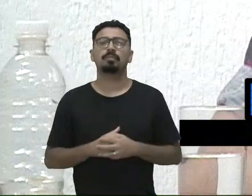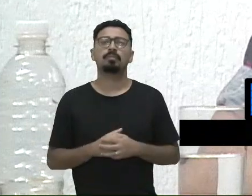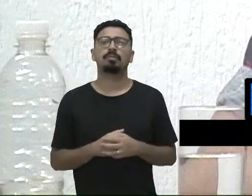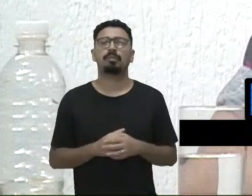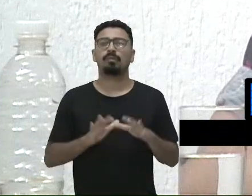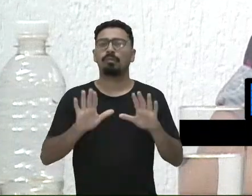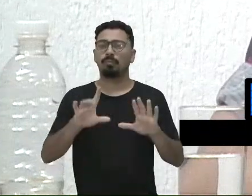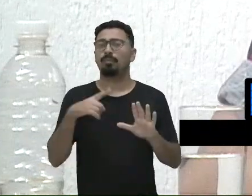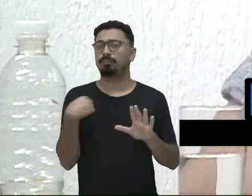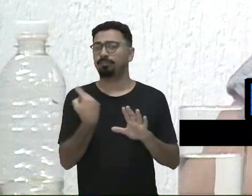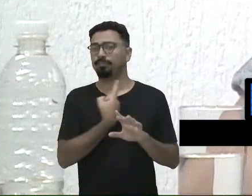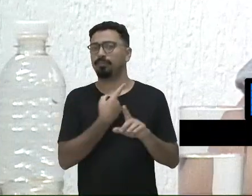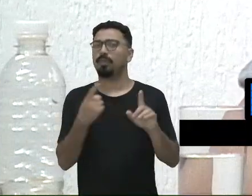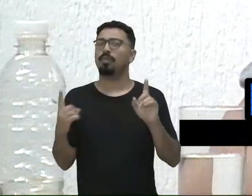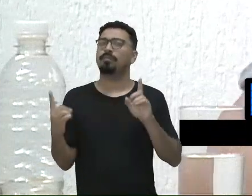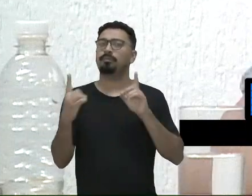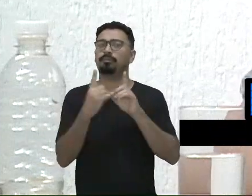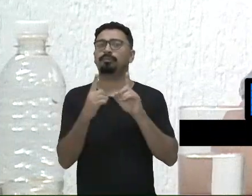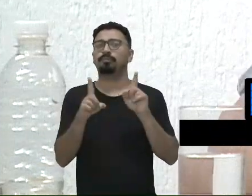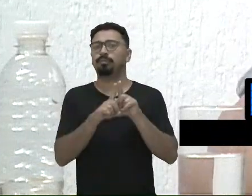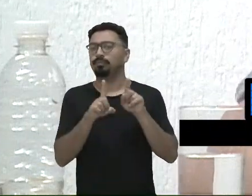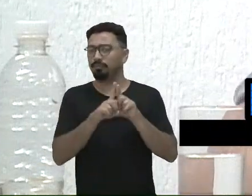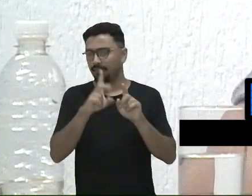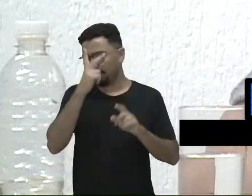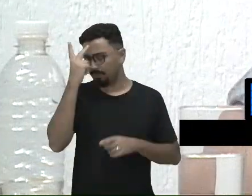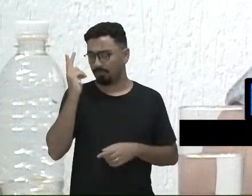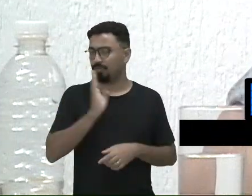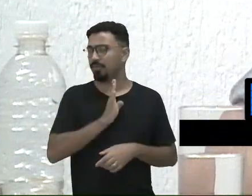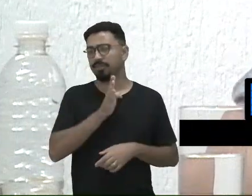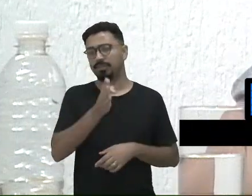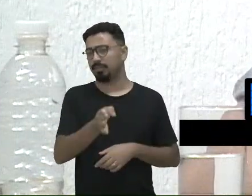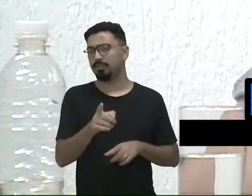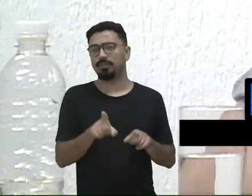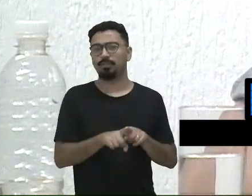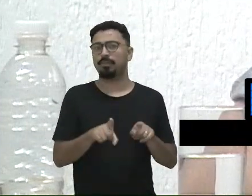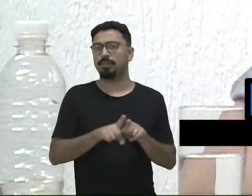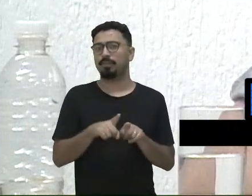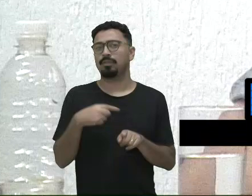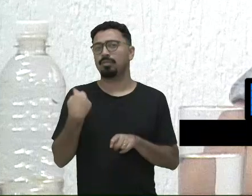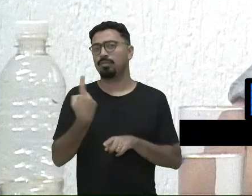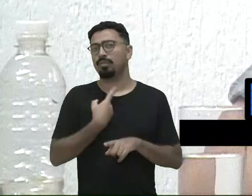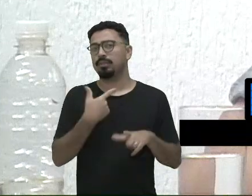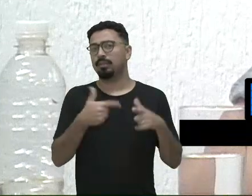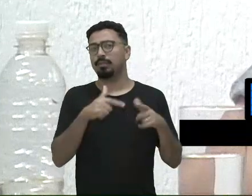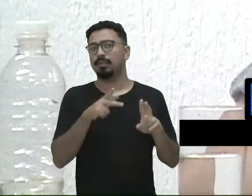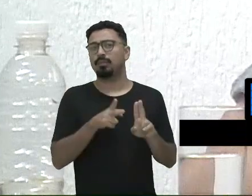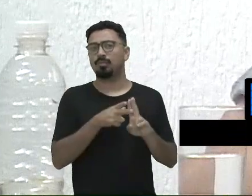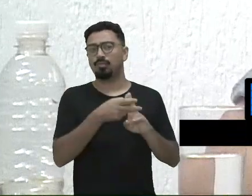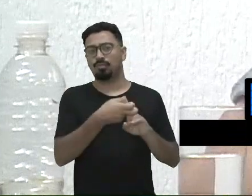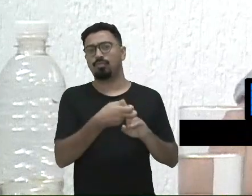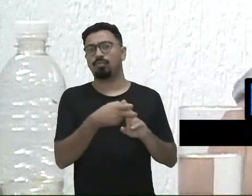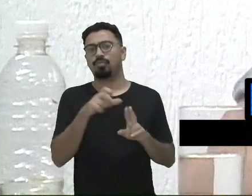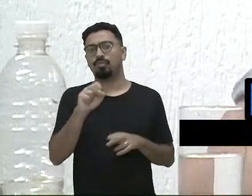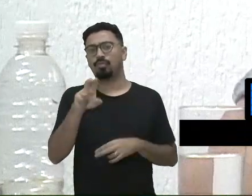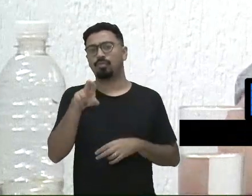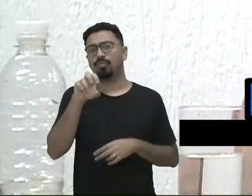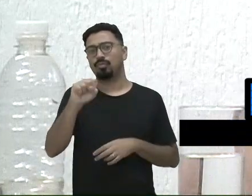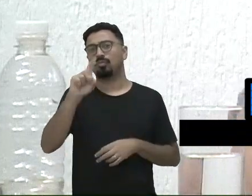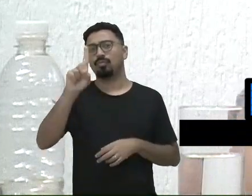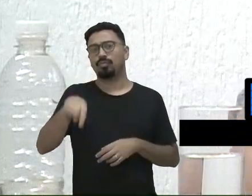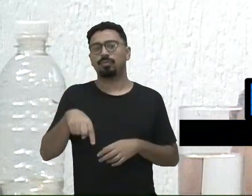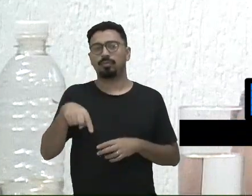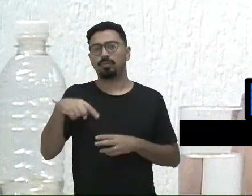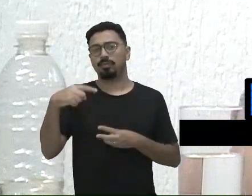nós atendemos também pessoas cis, nós estamos no SUS. O SUS faz parte do tripé